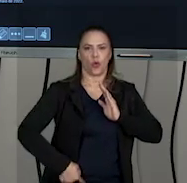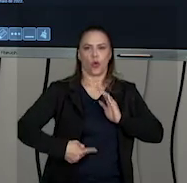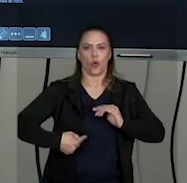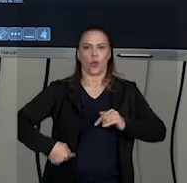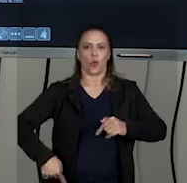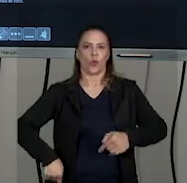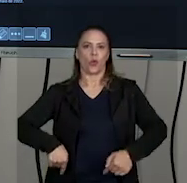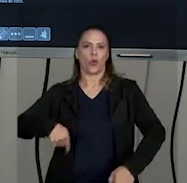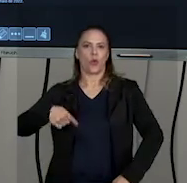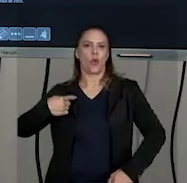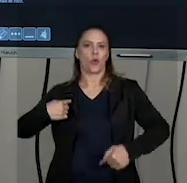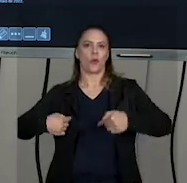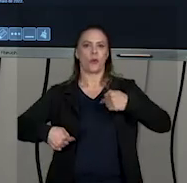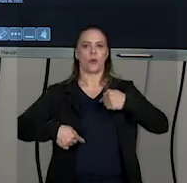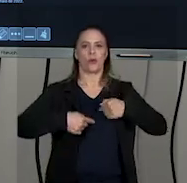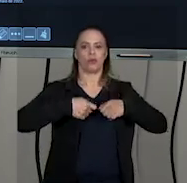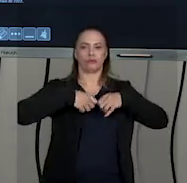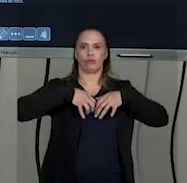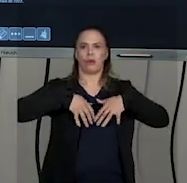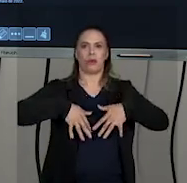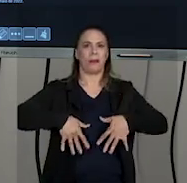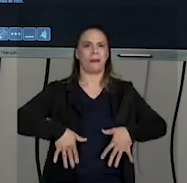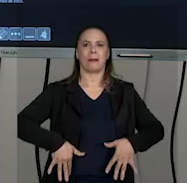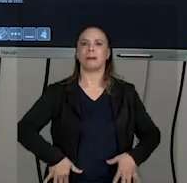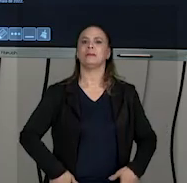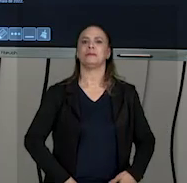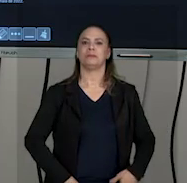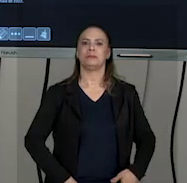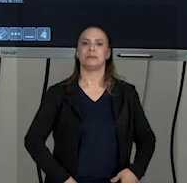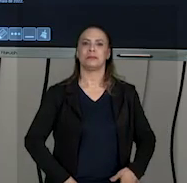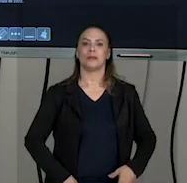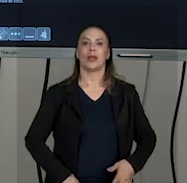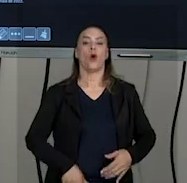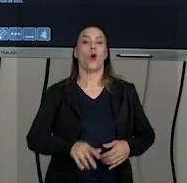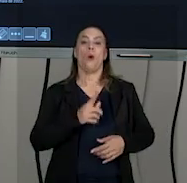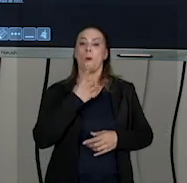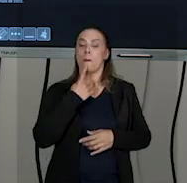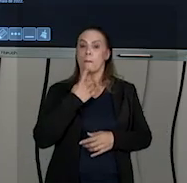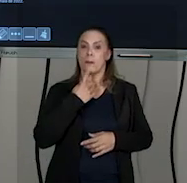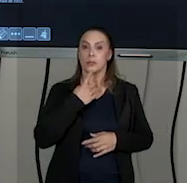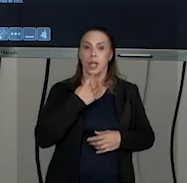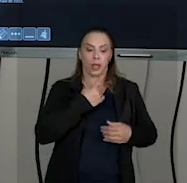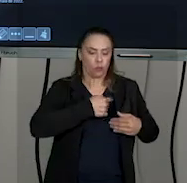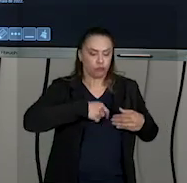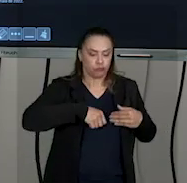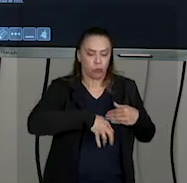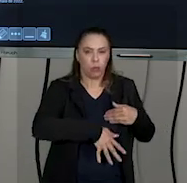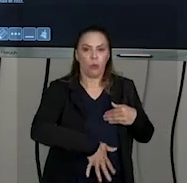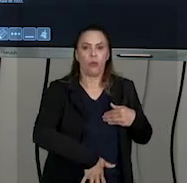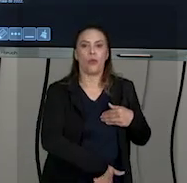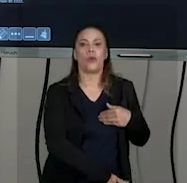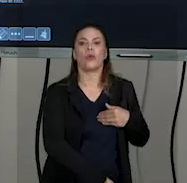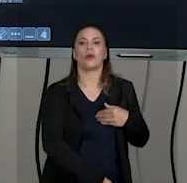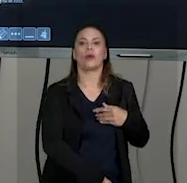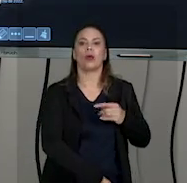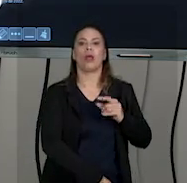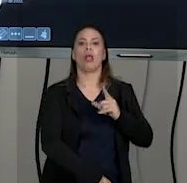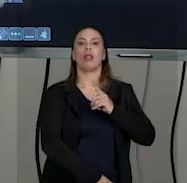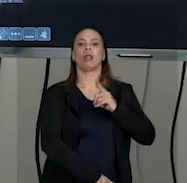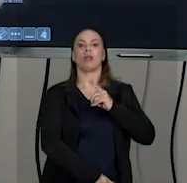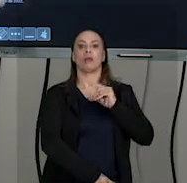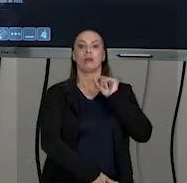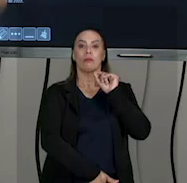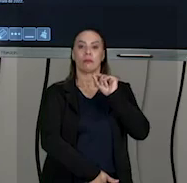o corpo. E esse sangue que vai circular aqui, então, por todo o corpo, ele está rico em